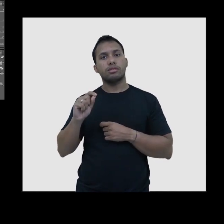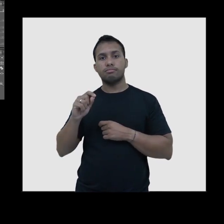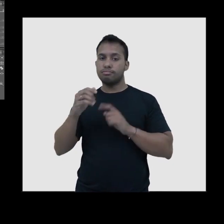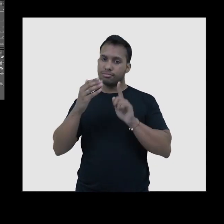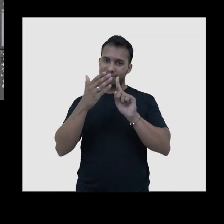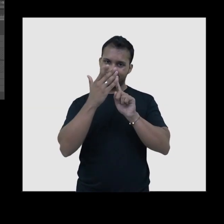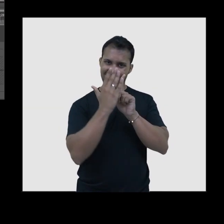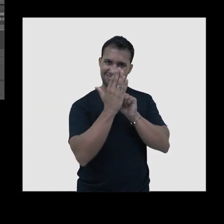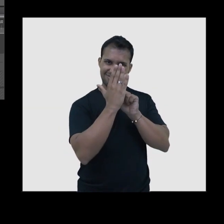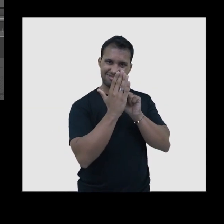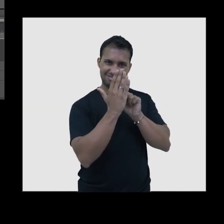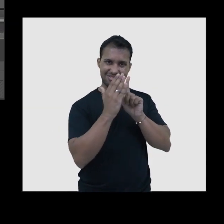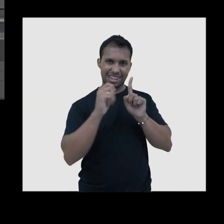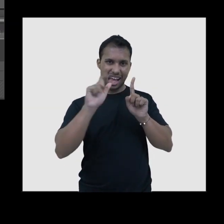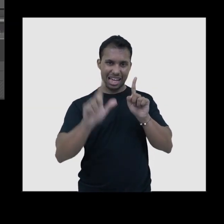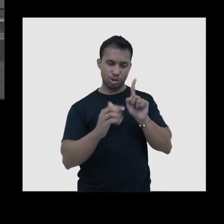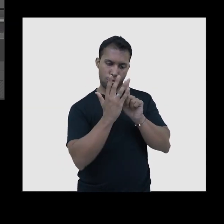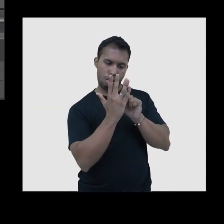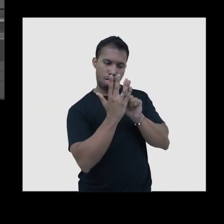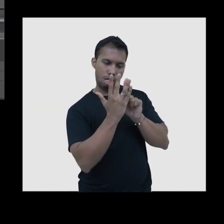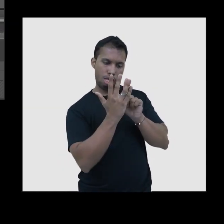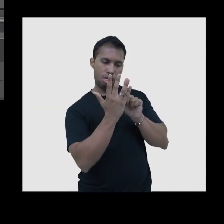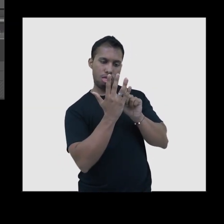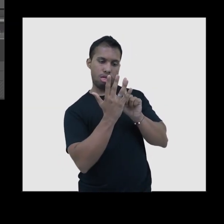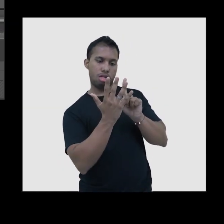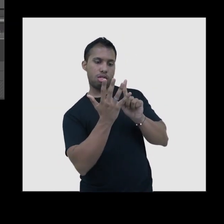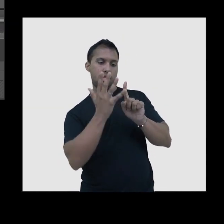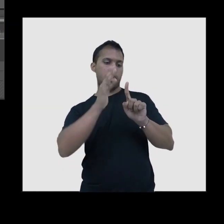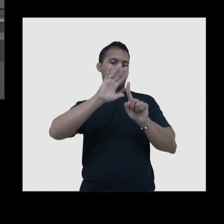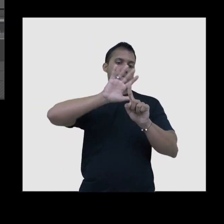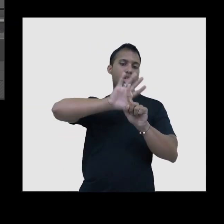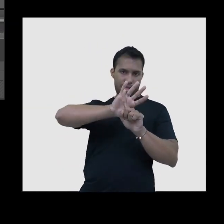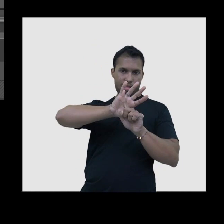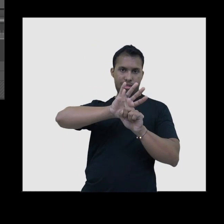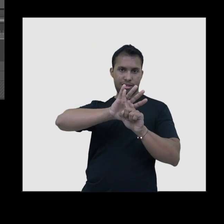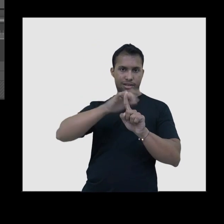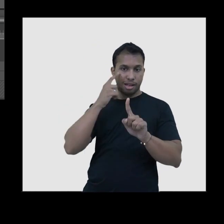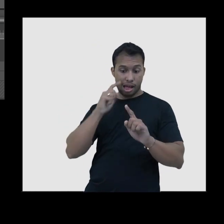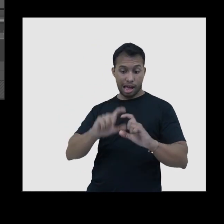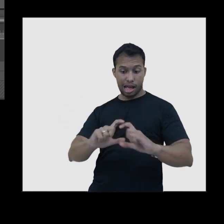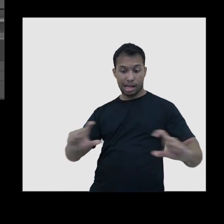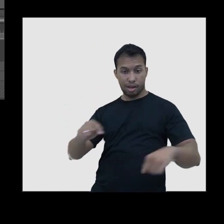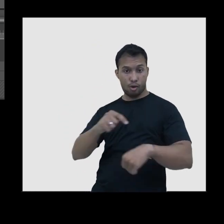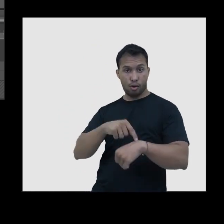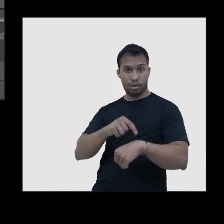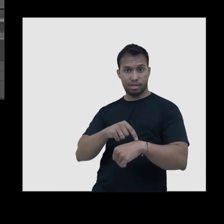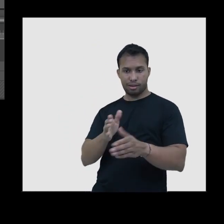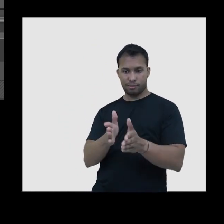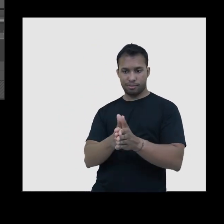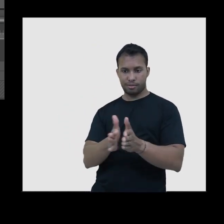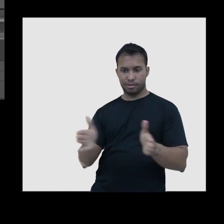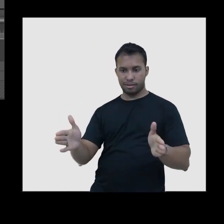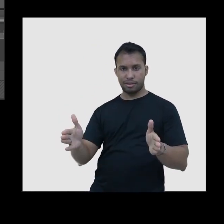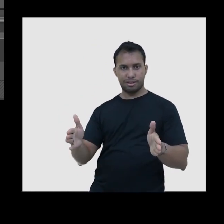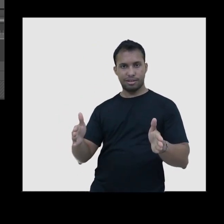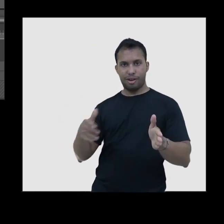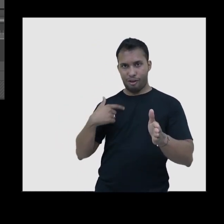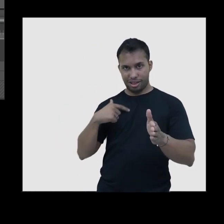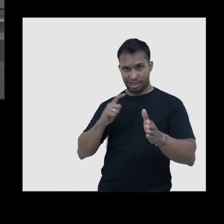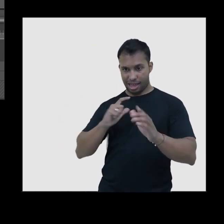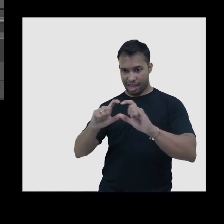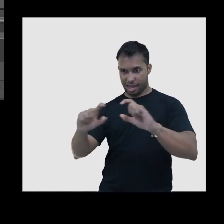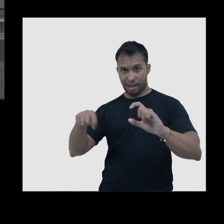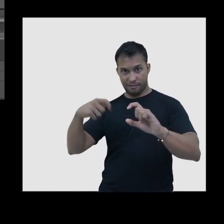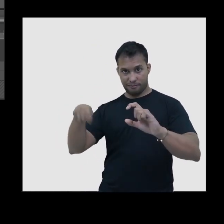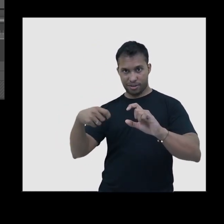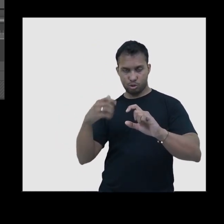fazer agora? Eu vou arrastar esse fundo para a camada aqui na timeline que está vazia, entre o intérprete e